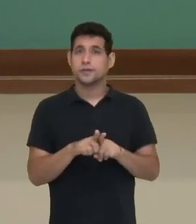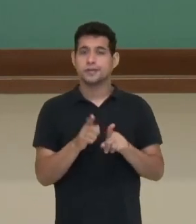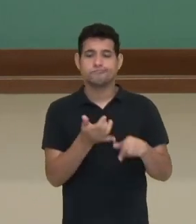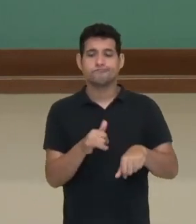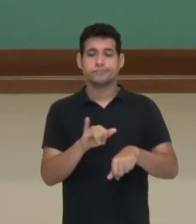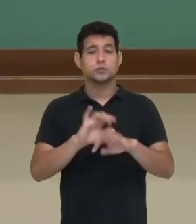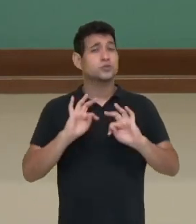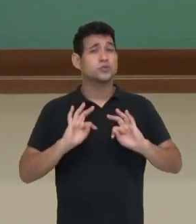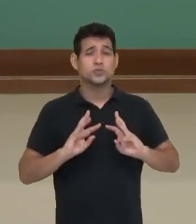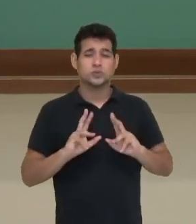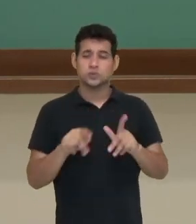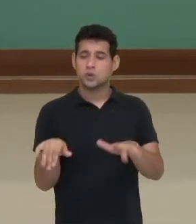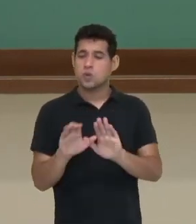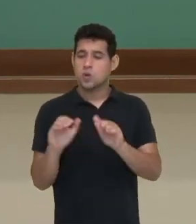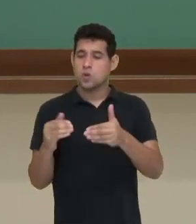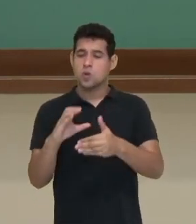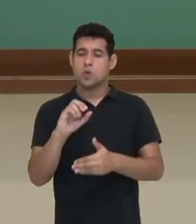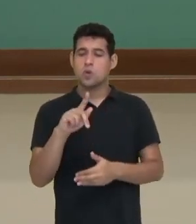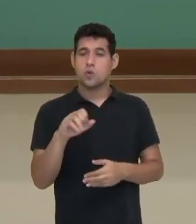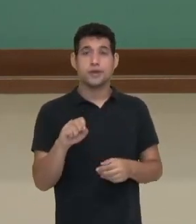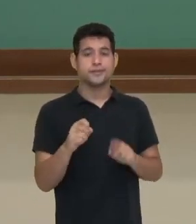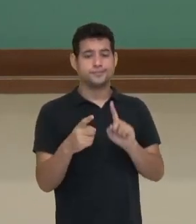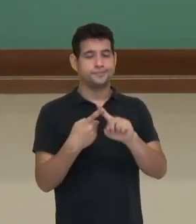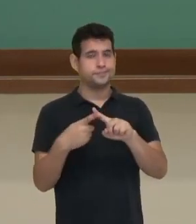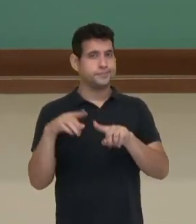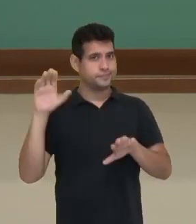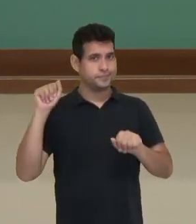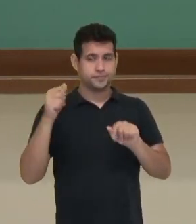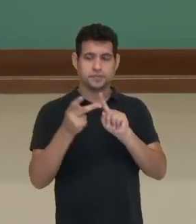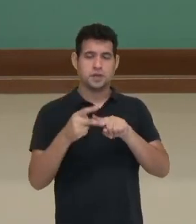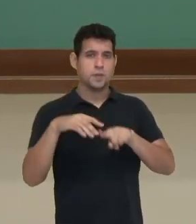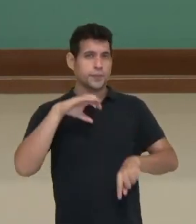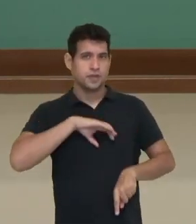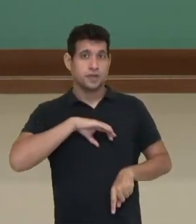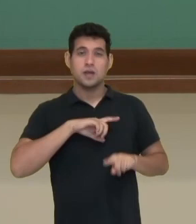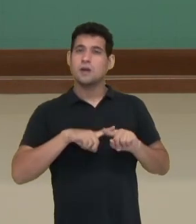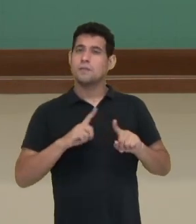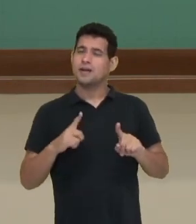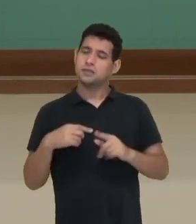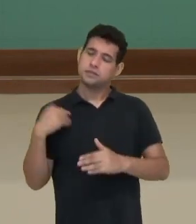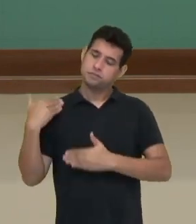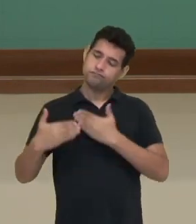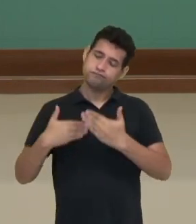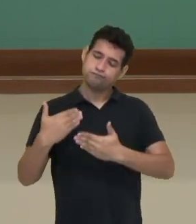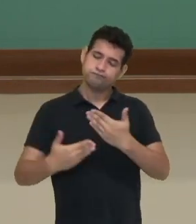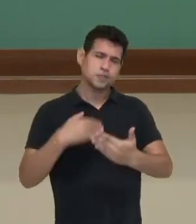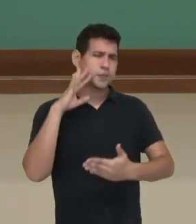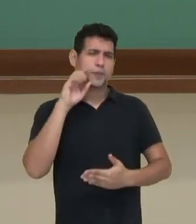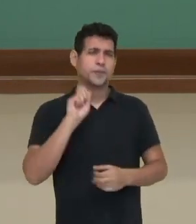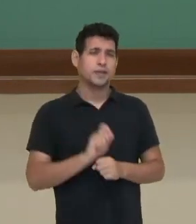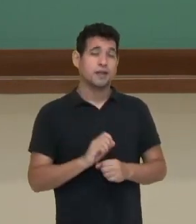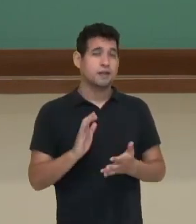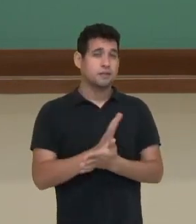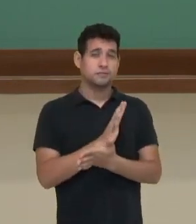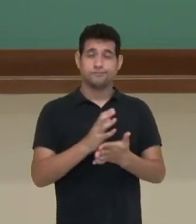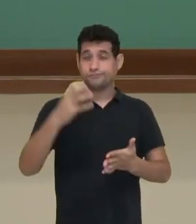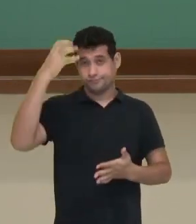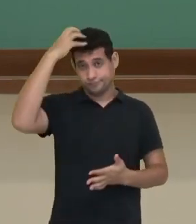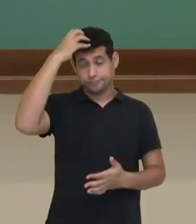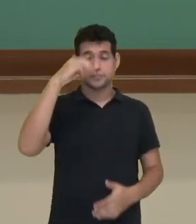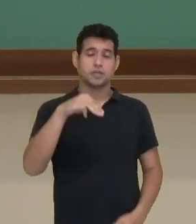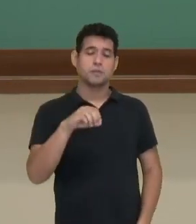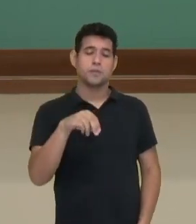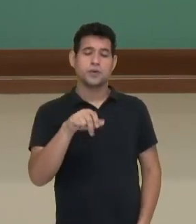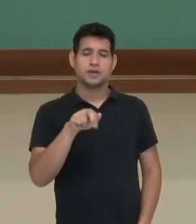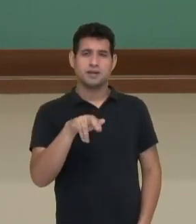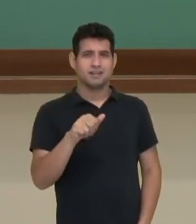de todas as colônias espanholas e portuguesas, tá? Nesse período, óbvio que outras monarquias, os